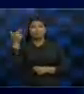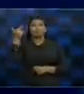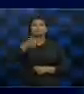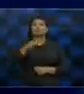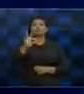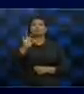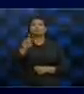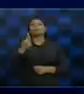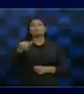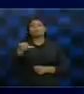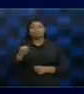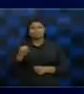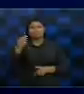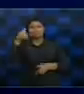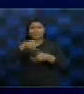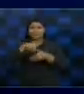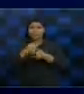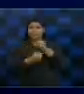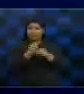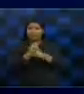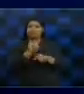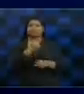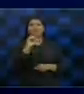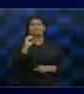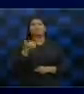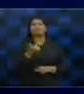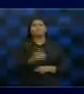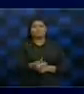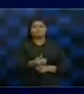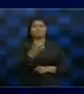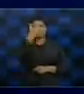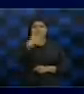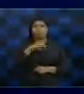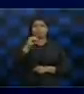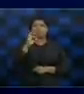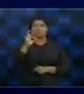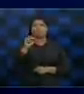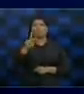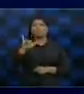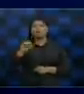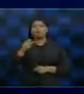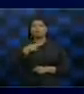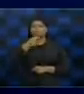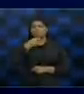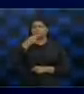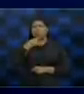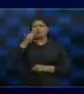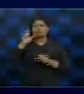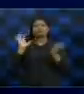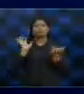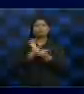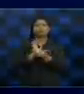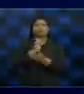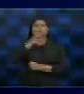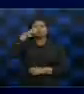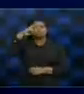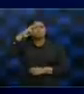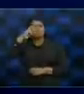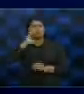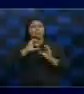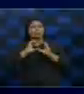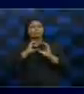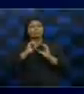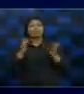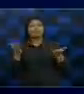das eleições 2016. Eu sou Otávio Sesc Júnior, jornalista do Grupo Bandeirantes de Comunicação, e agradeço mais